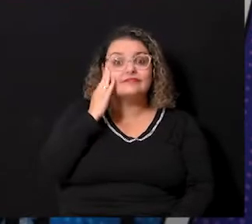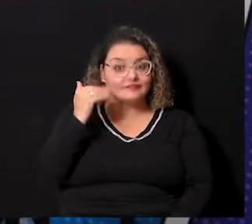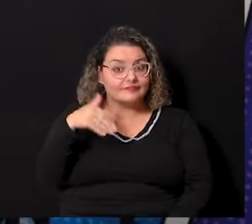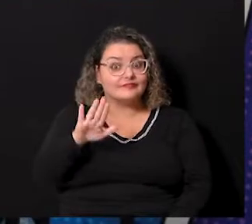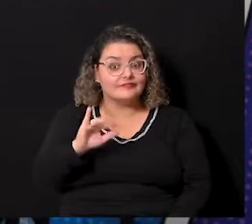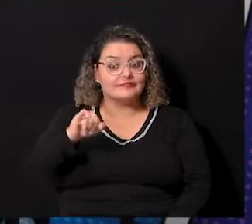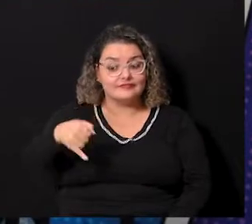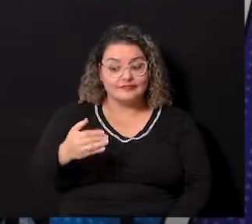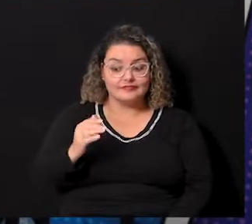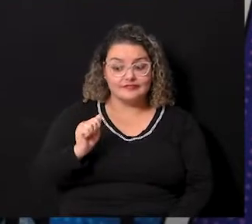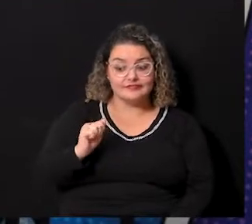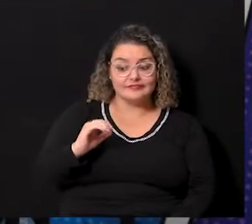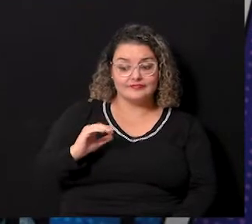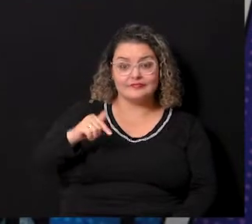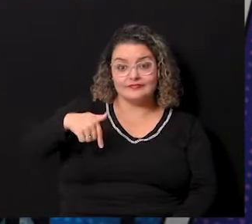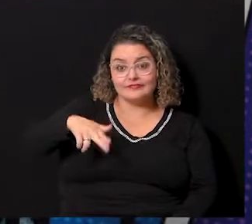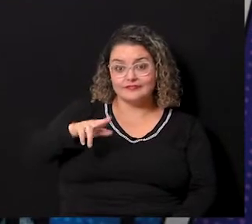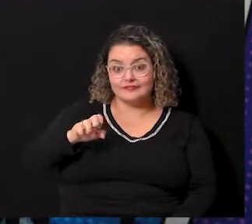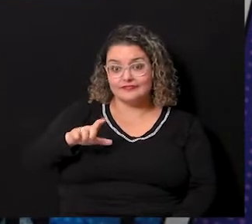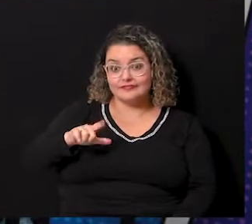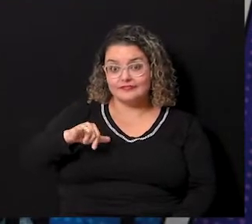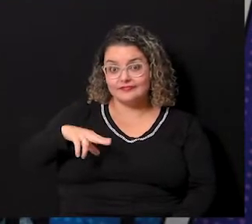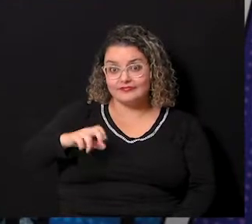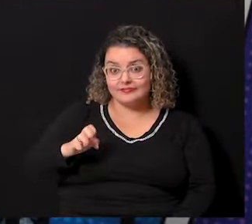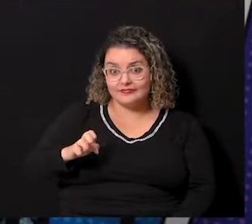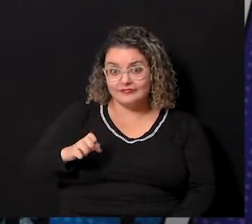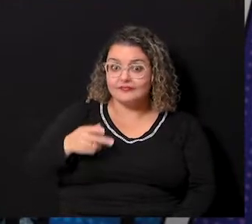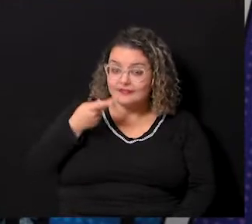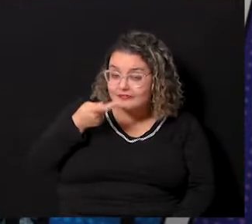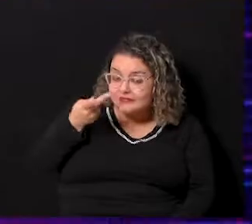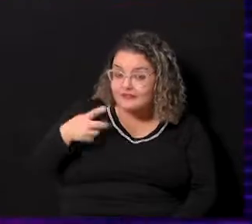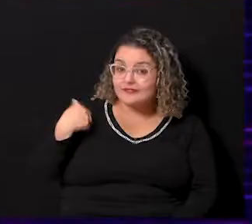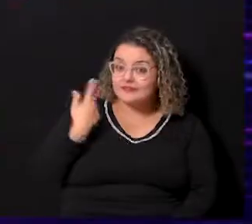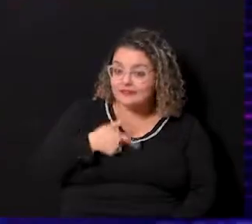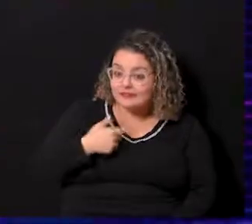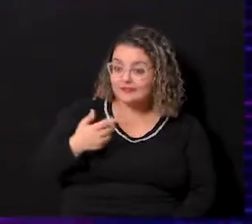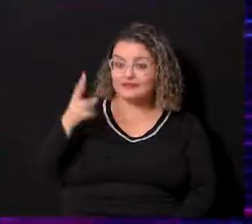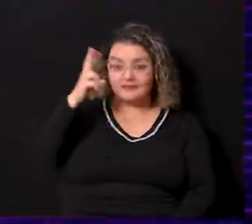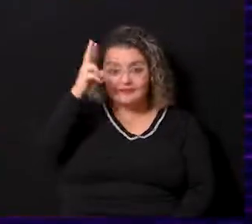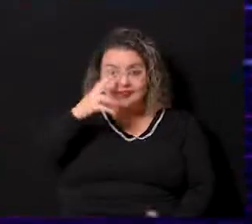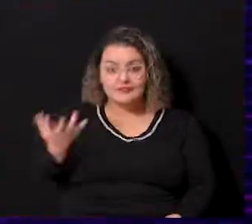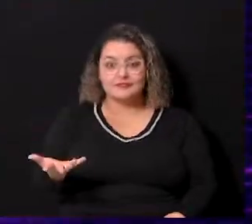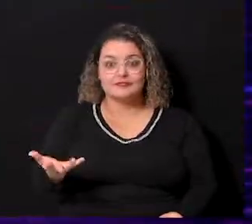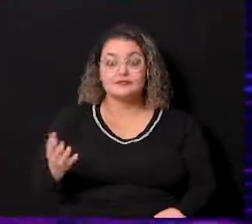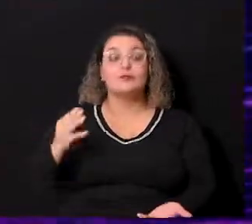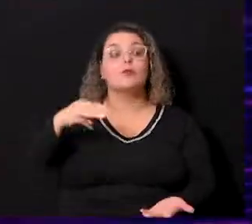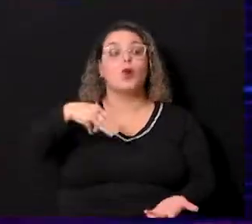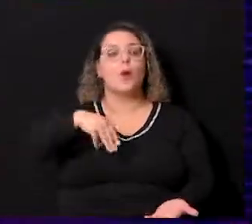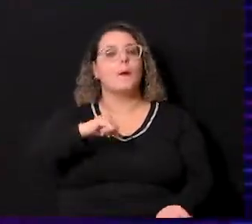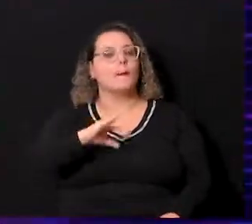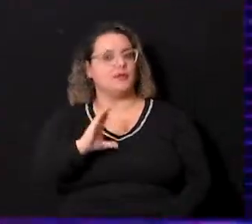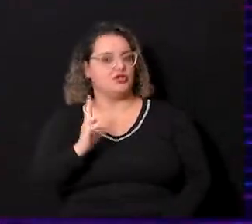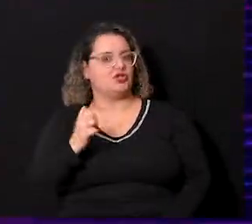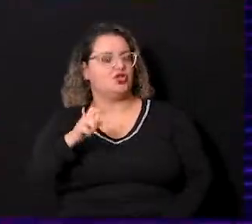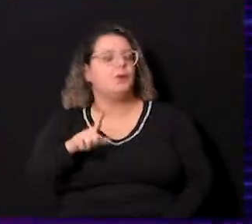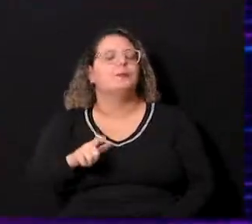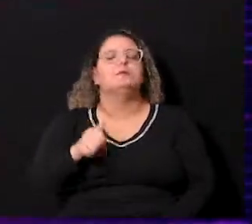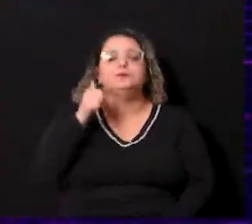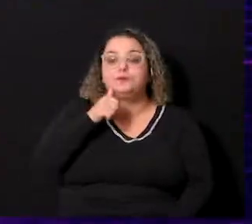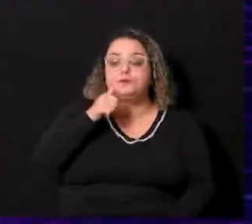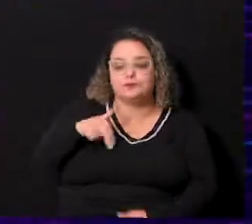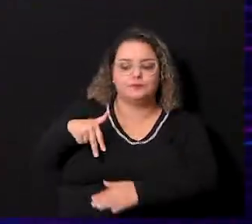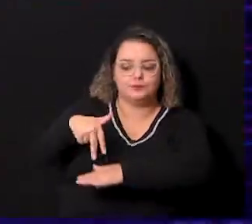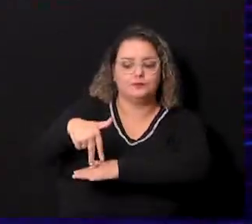da história da Jaqueline. Então conta aí a jornada dessa menina. Então, Michel, olha, a